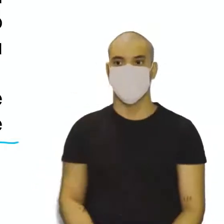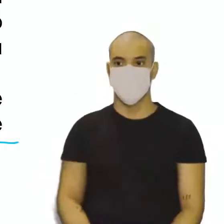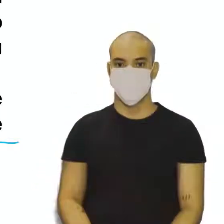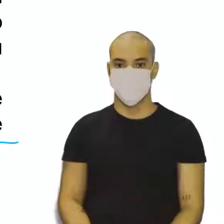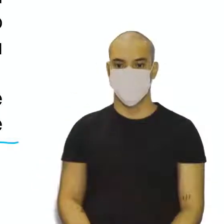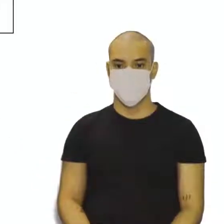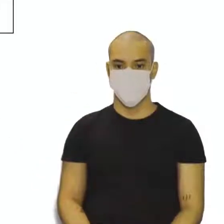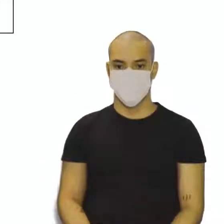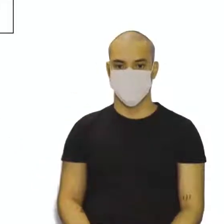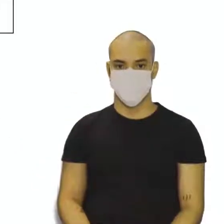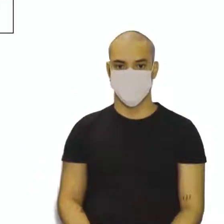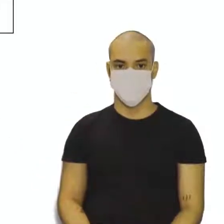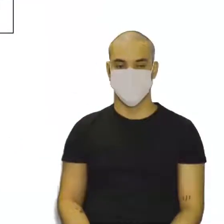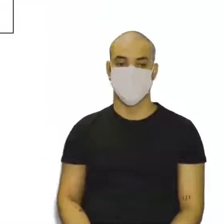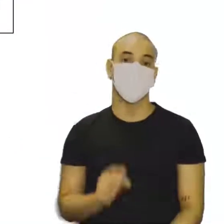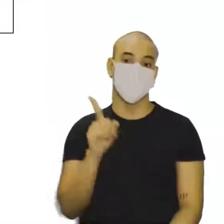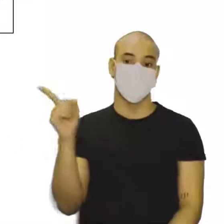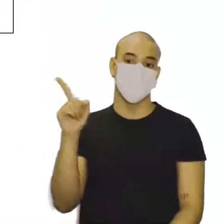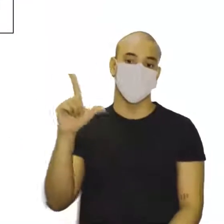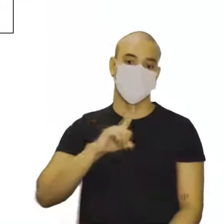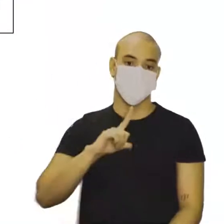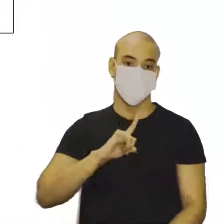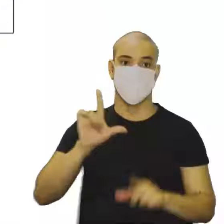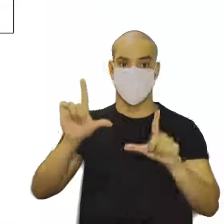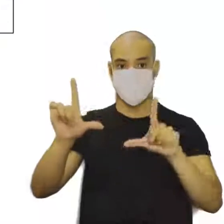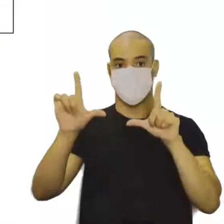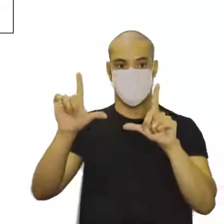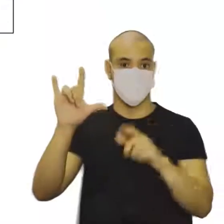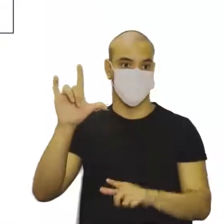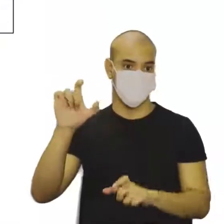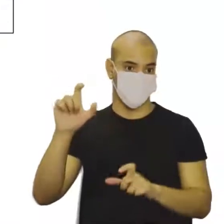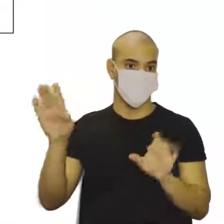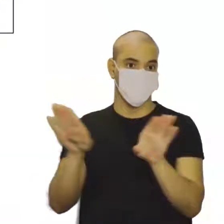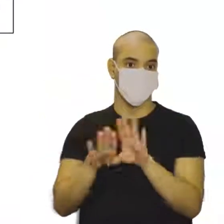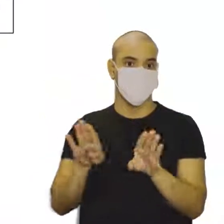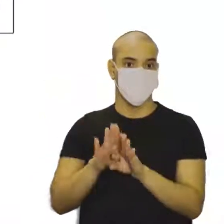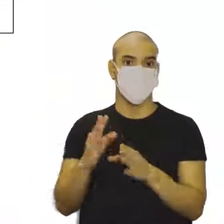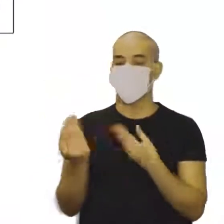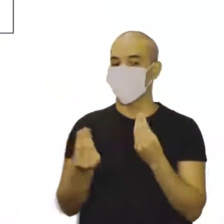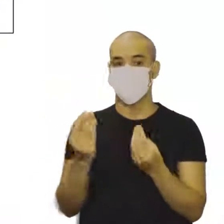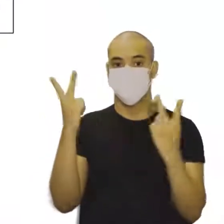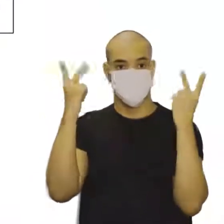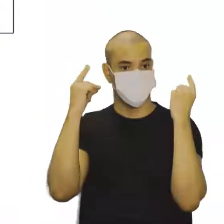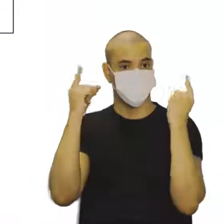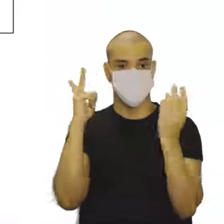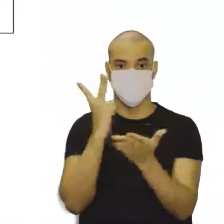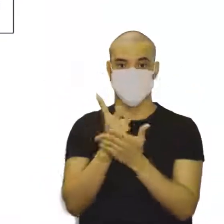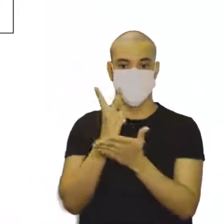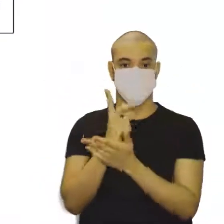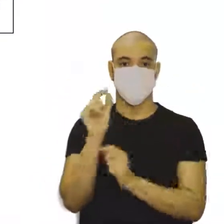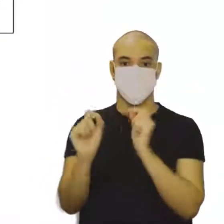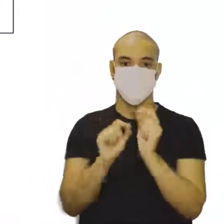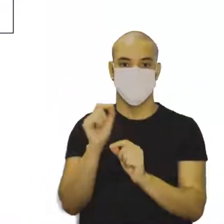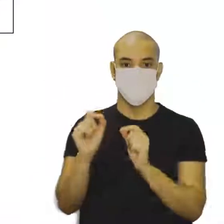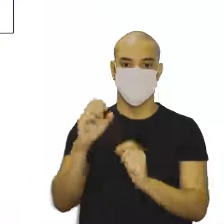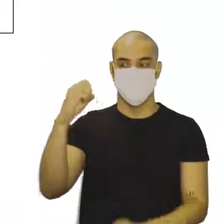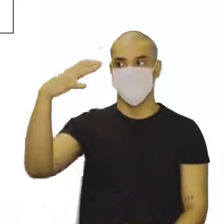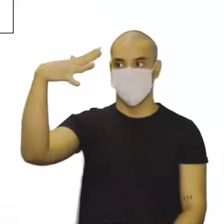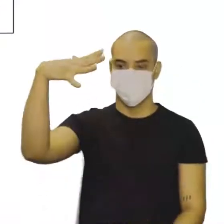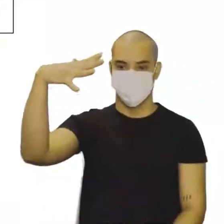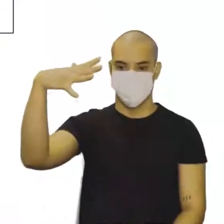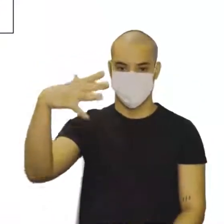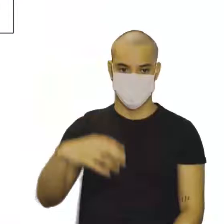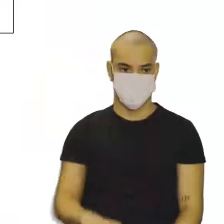indutores, ok? Aqui nós temos a figura, olha só, aqui é uma montagem típica de uma lâmpada